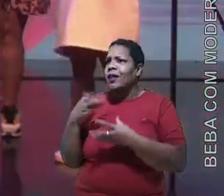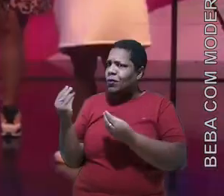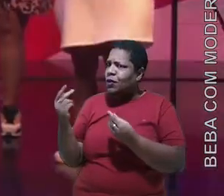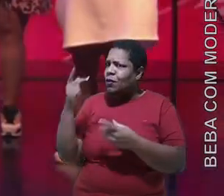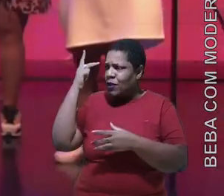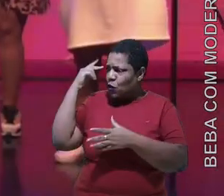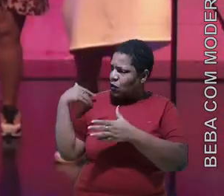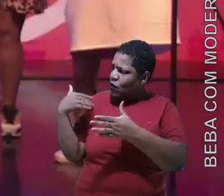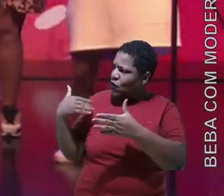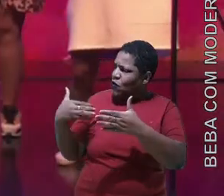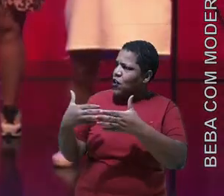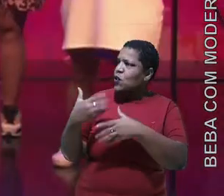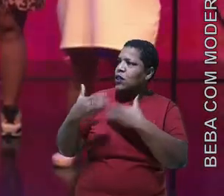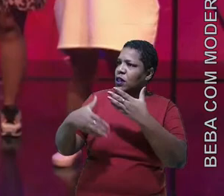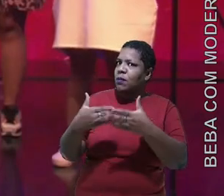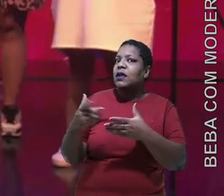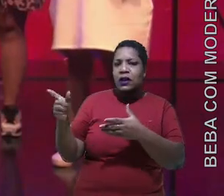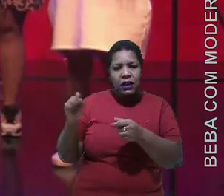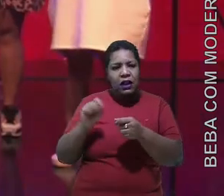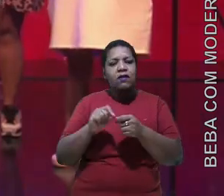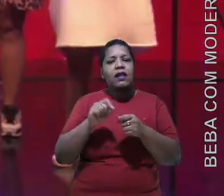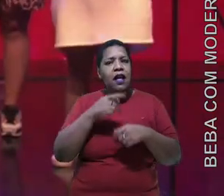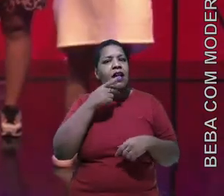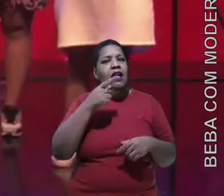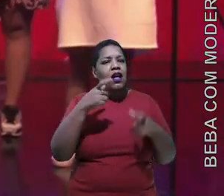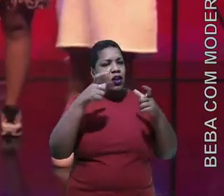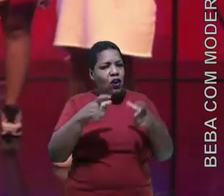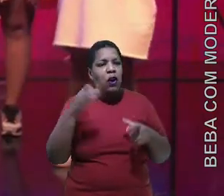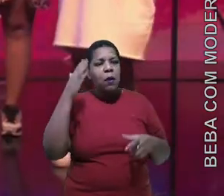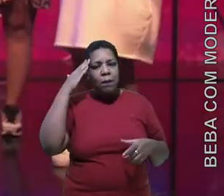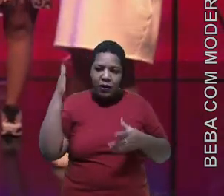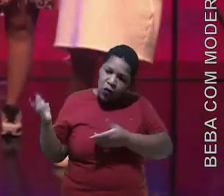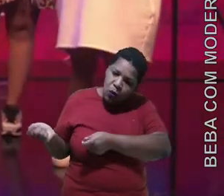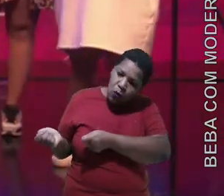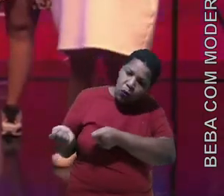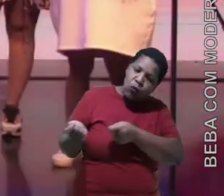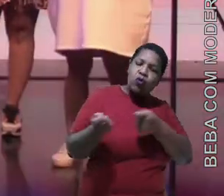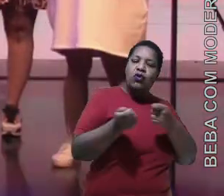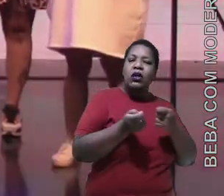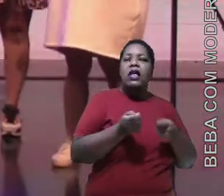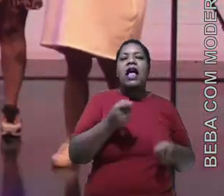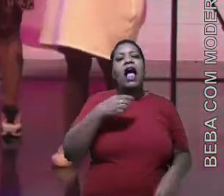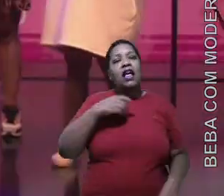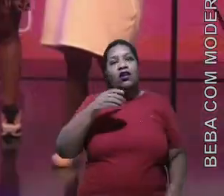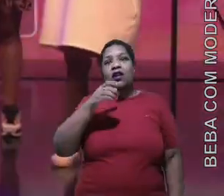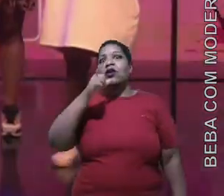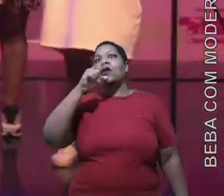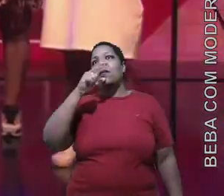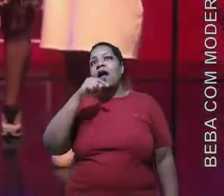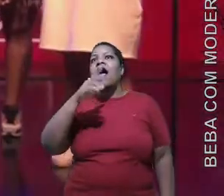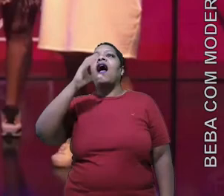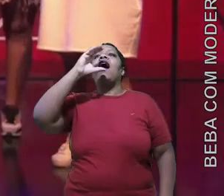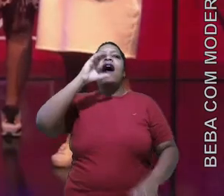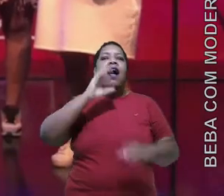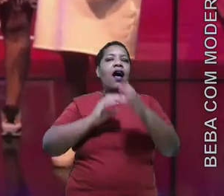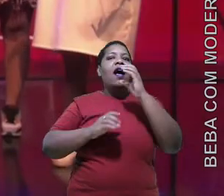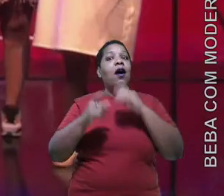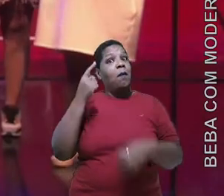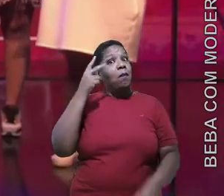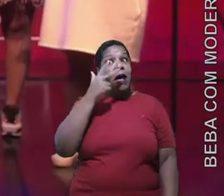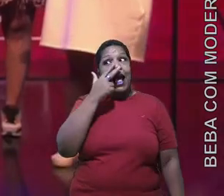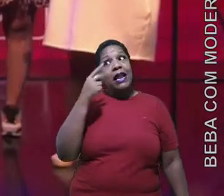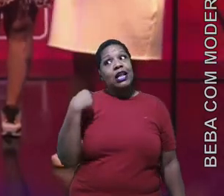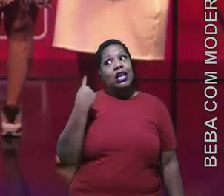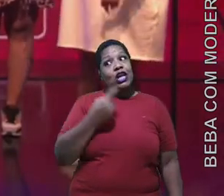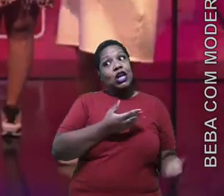vindo depois que vocês então vocês tem que falar mesmo de onde você se alguém tiver né a gente bebe Muita água parece que a gente é novo